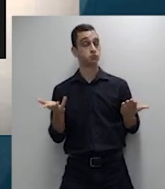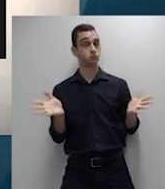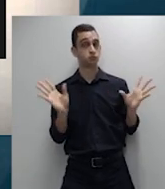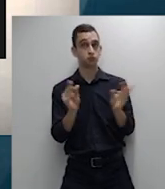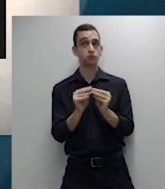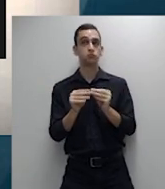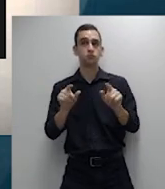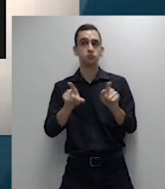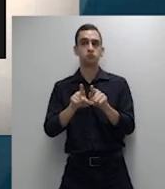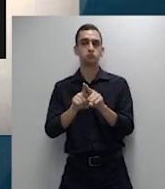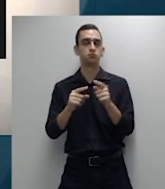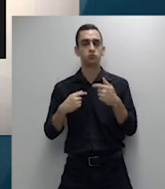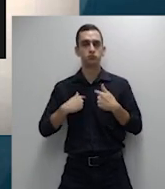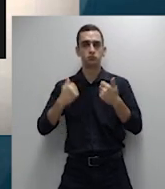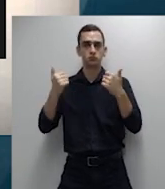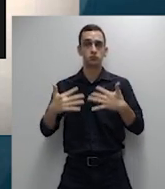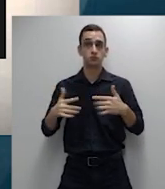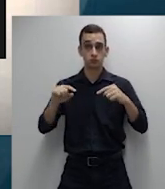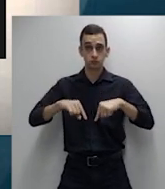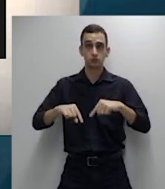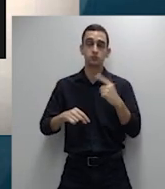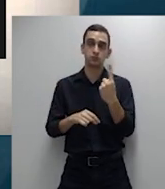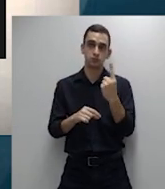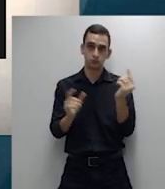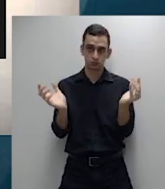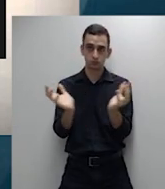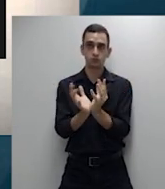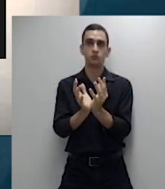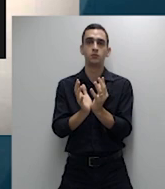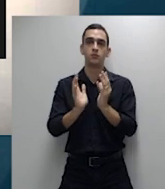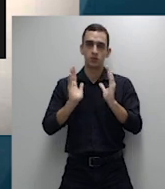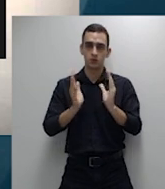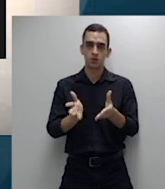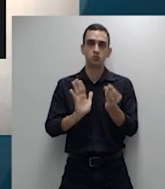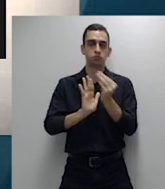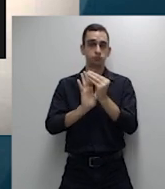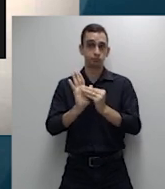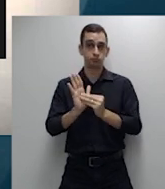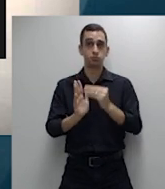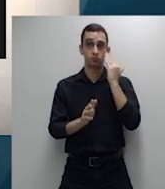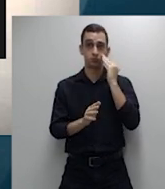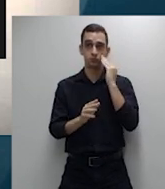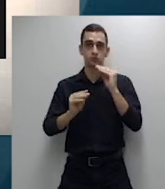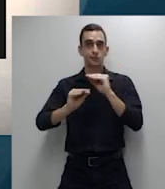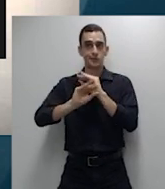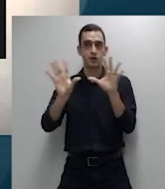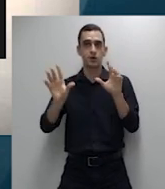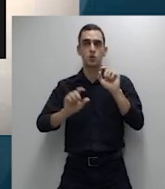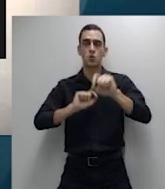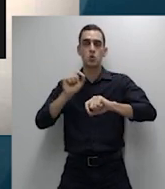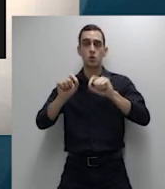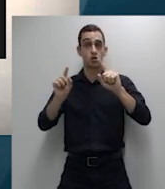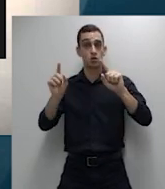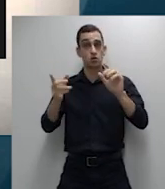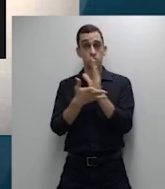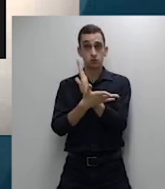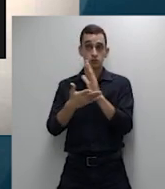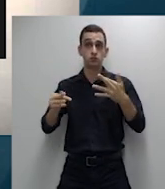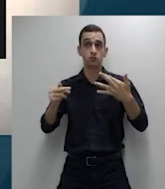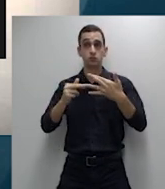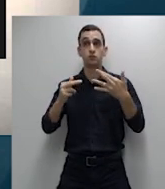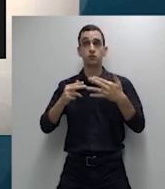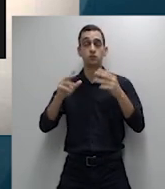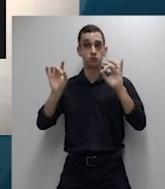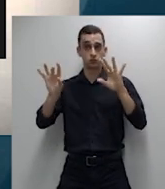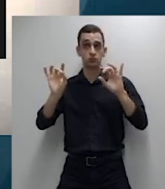que eu fizesse ele está festa porque possui consolidado entendimento no sentido de que os recursos dirigidos a gente está especial